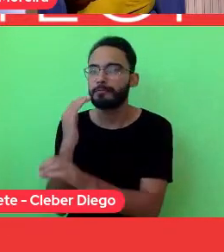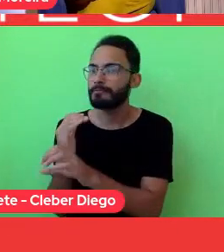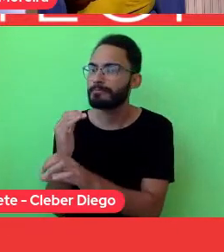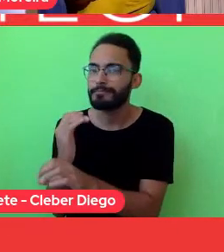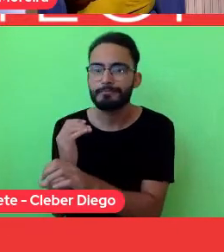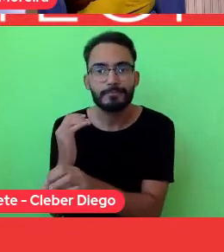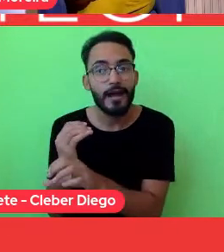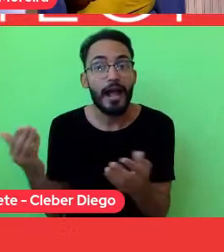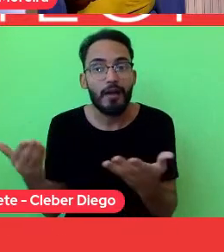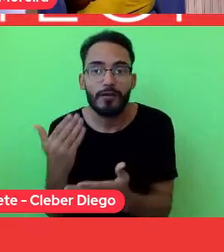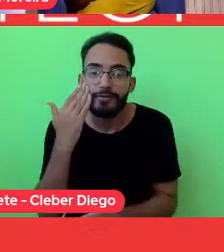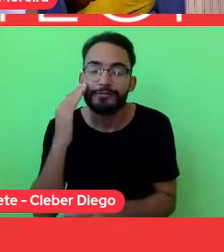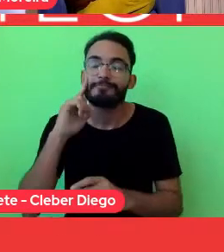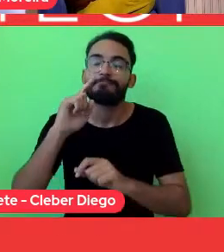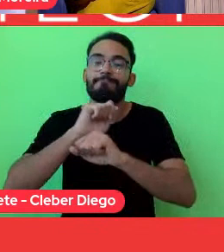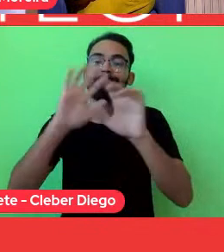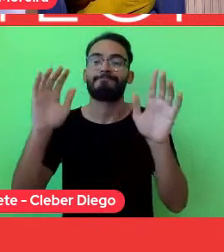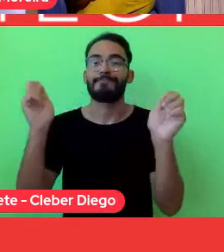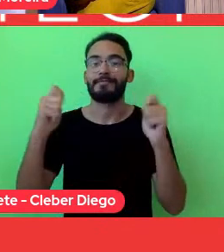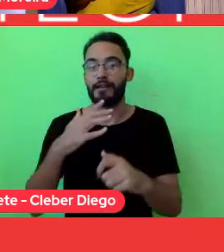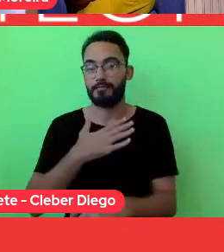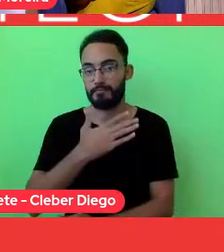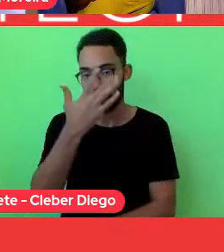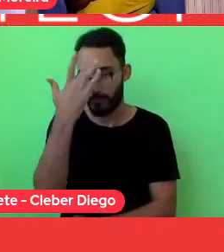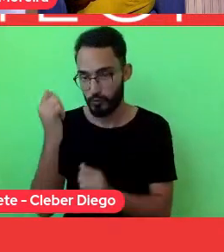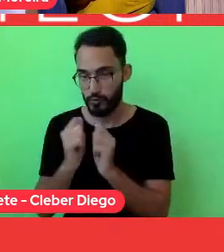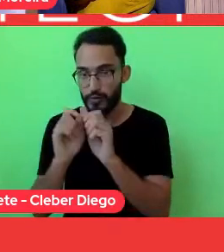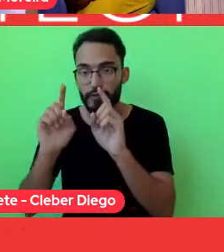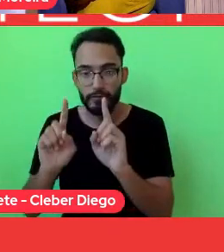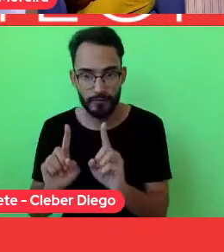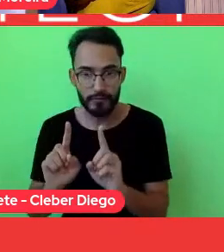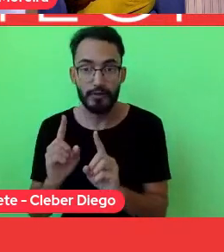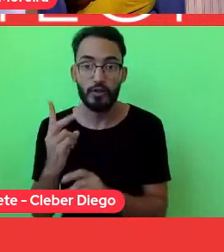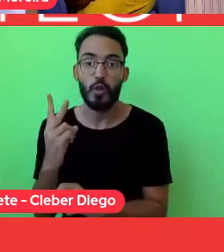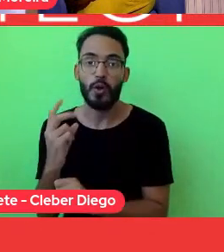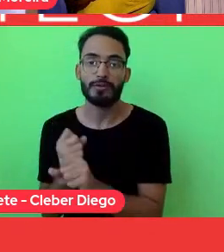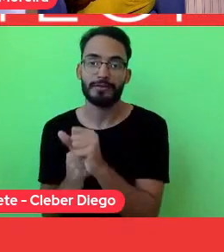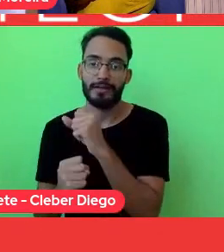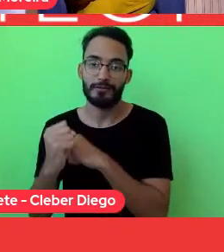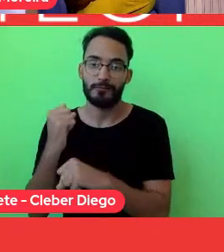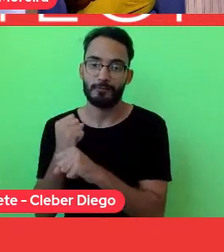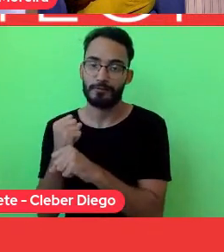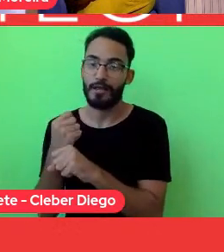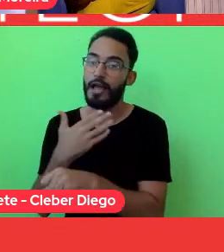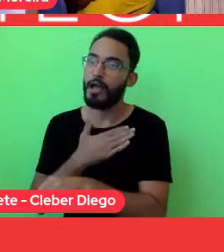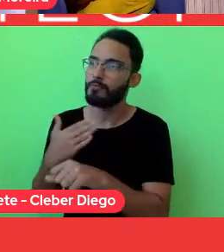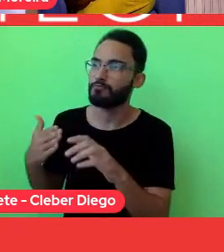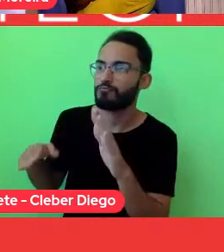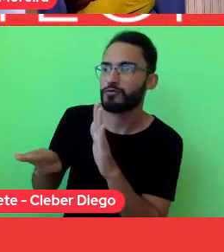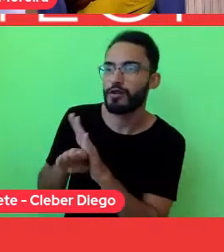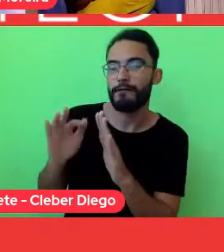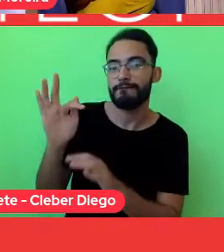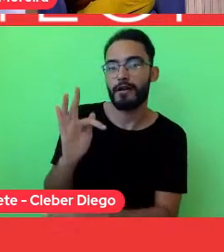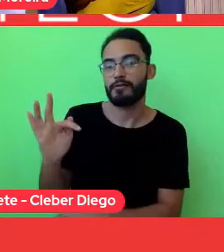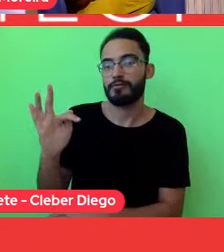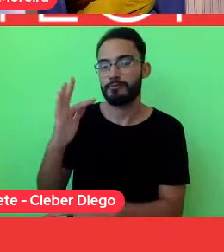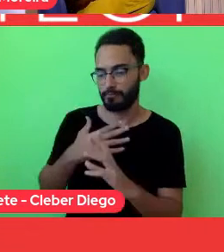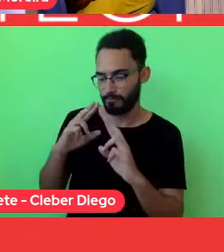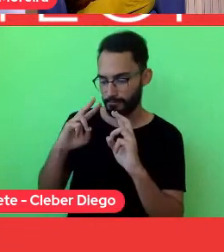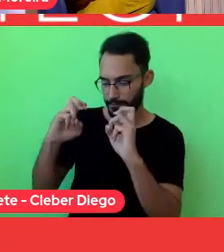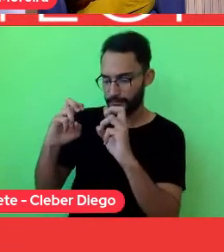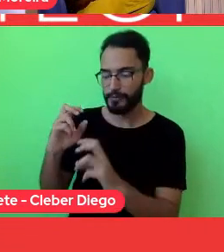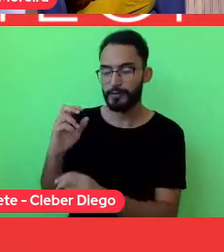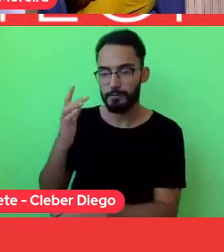uma mulher, uma pessoa com deficiência, tem 2 anos. Foi quando eu entrei para a faculdade que eu comecei a me reconhecer dessa